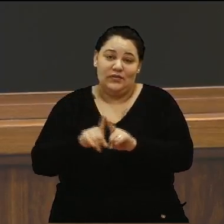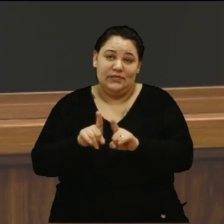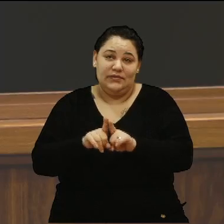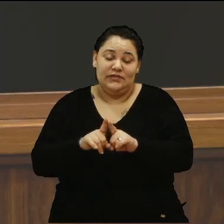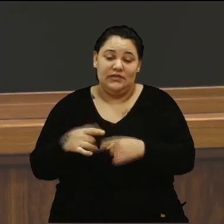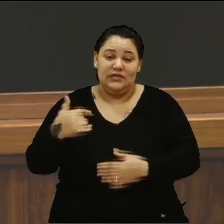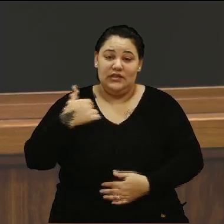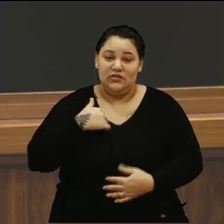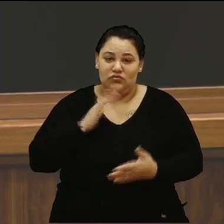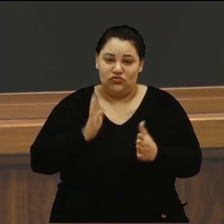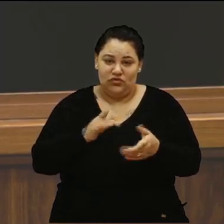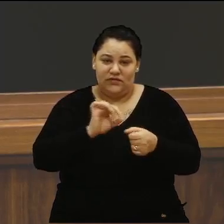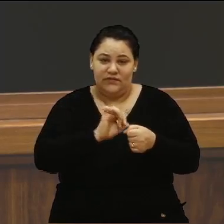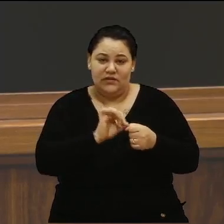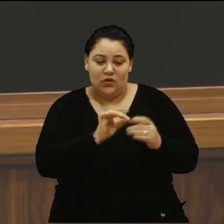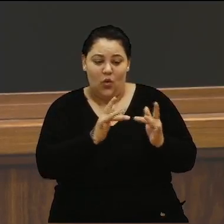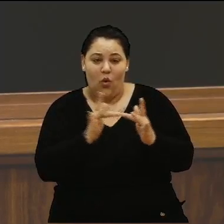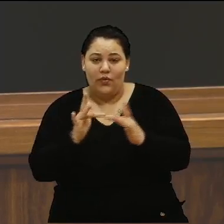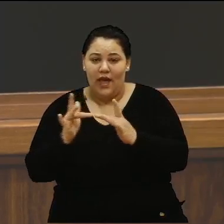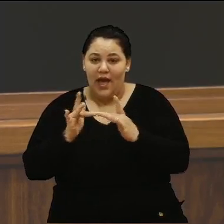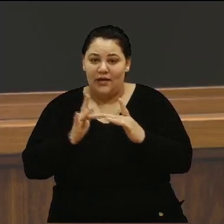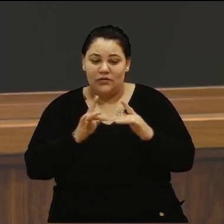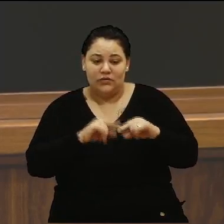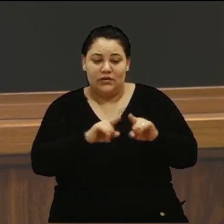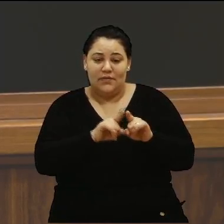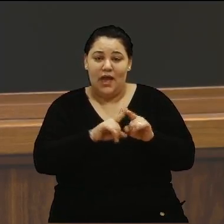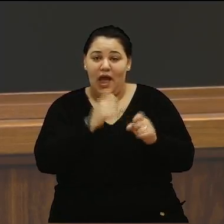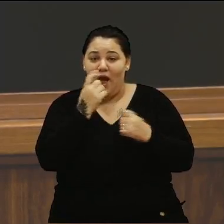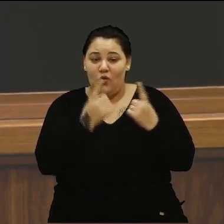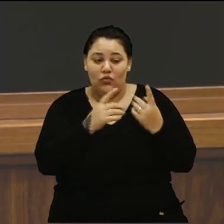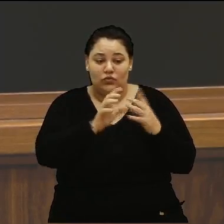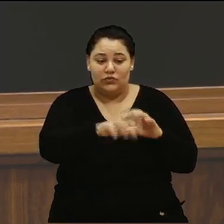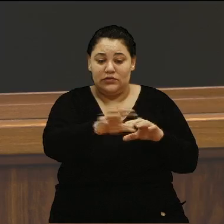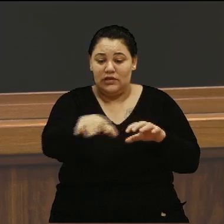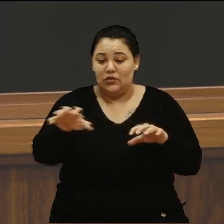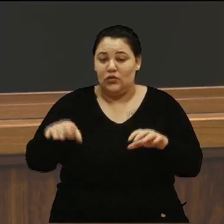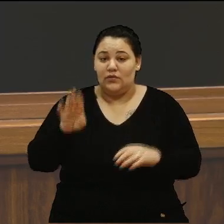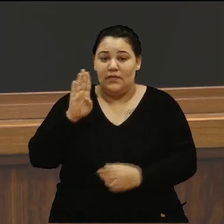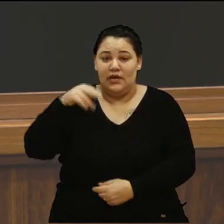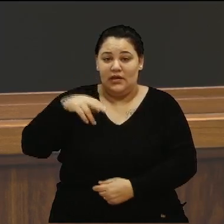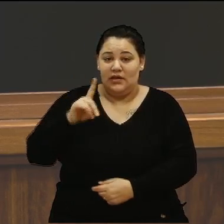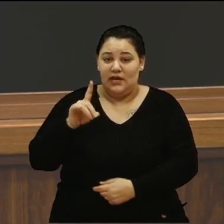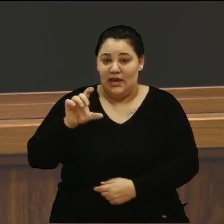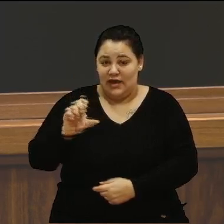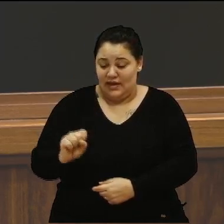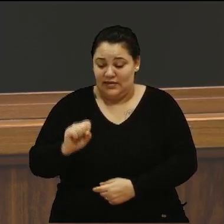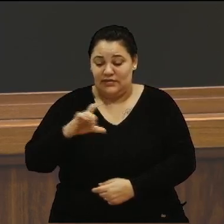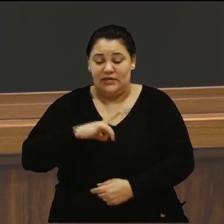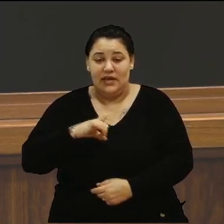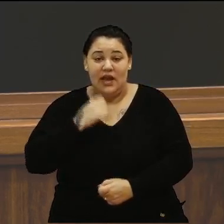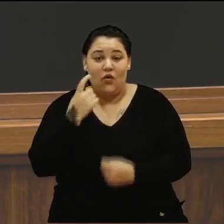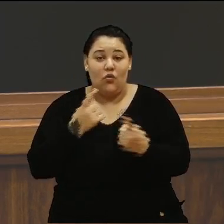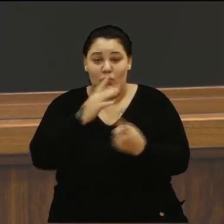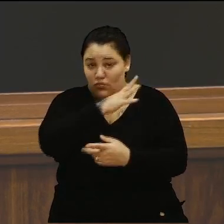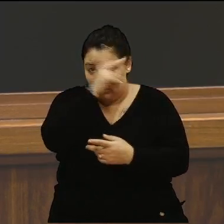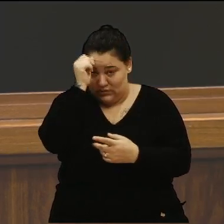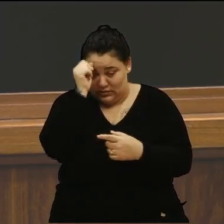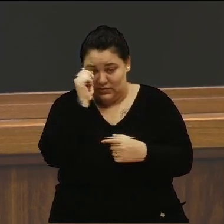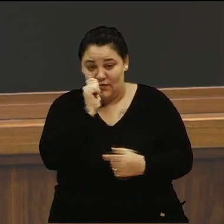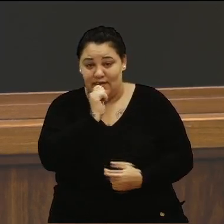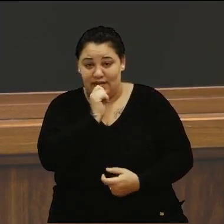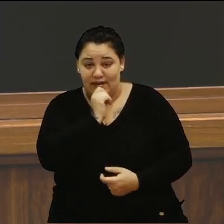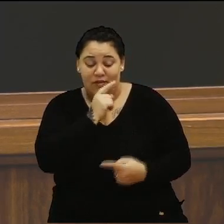estou em contato com alguns setores ali do BNDES, ver se tem algum ainda para o município, porque